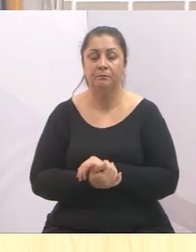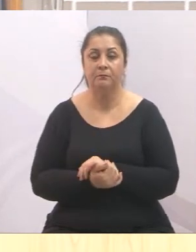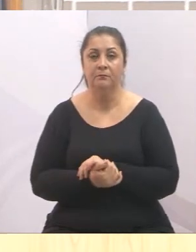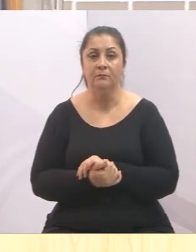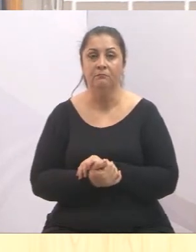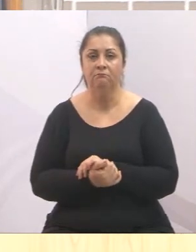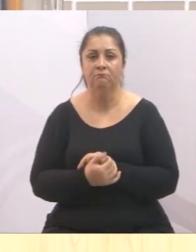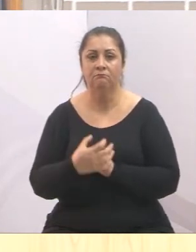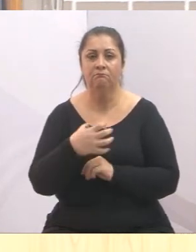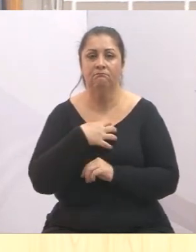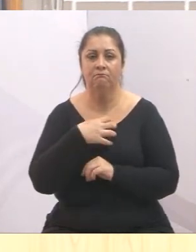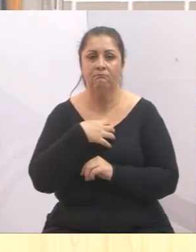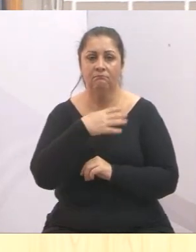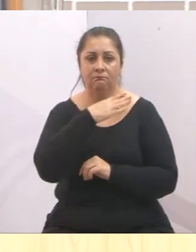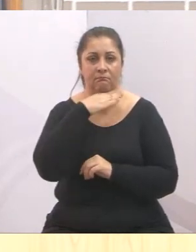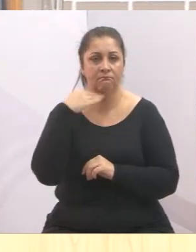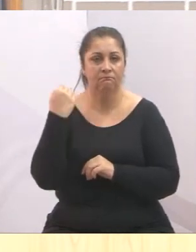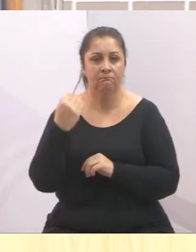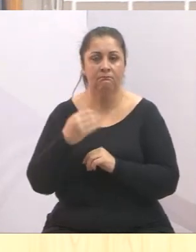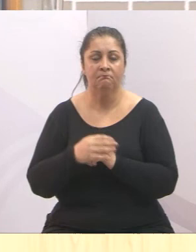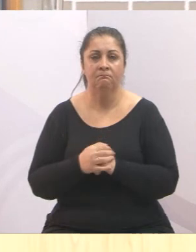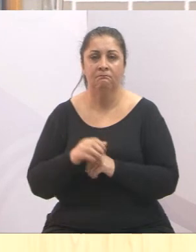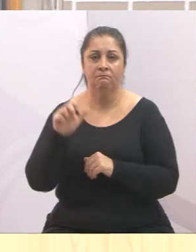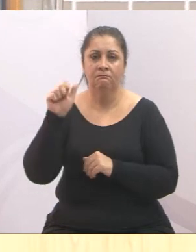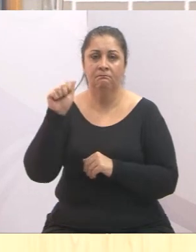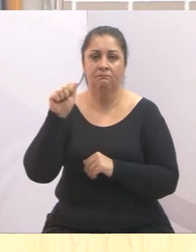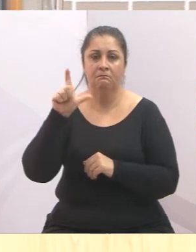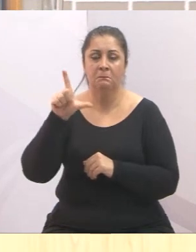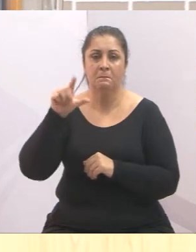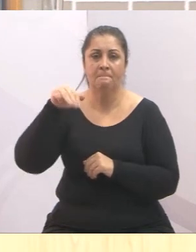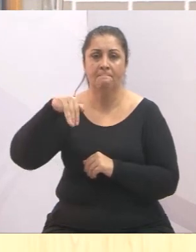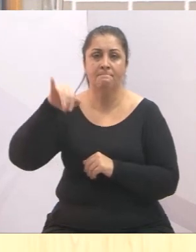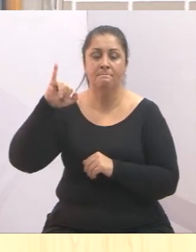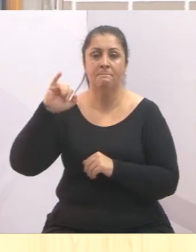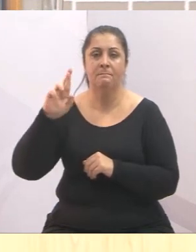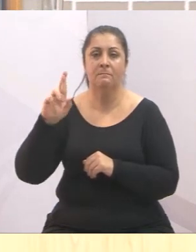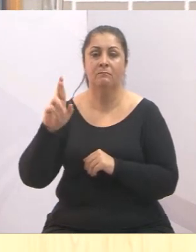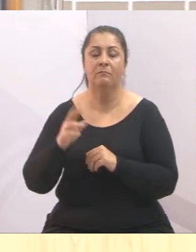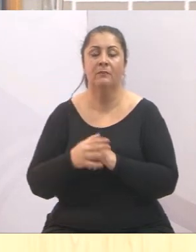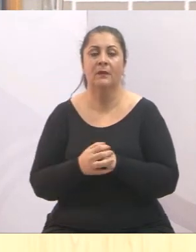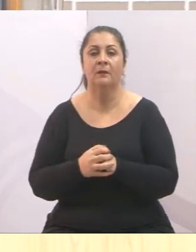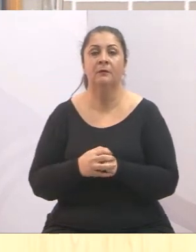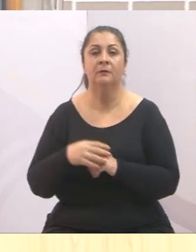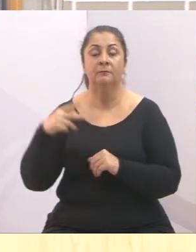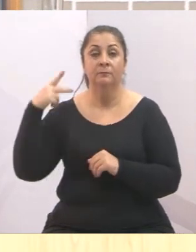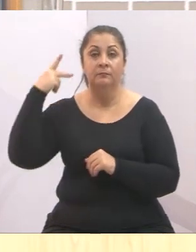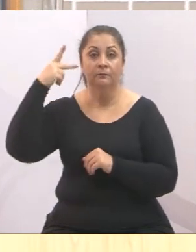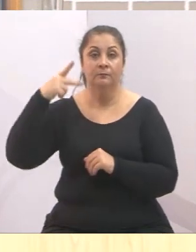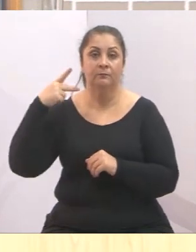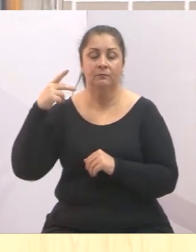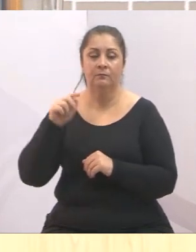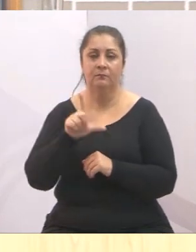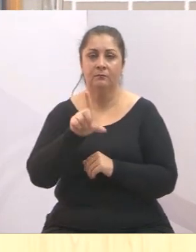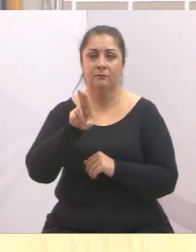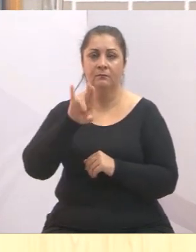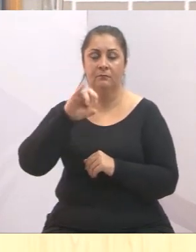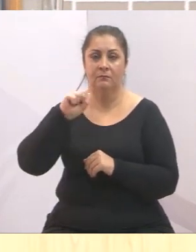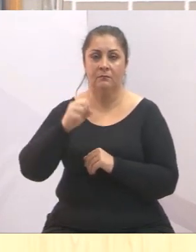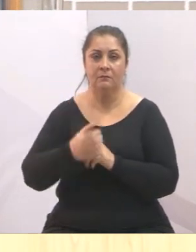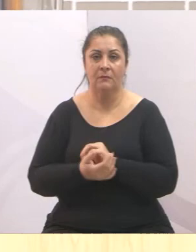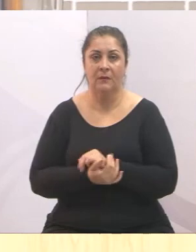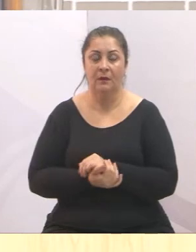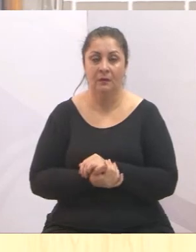Votos de pesar de Almir Cirilo da Silva, formulado pelo vereador Luiz Flávio.